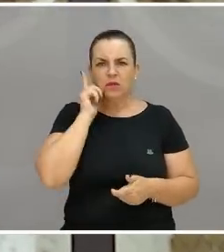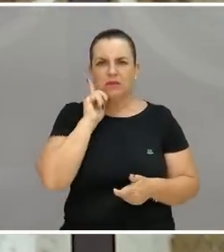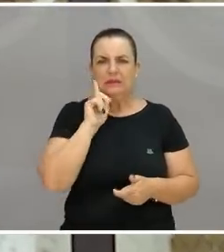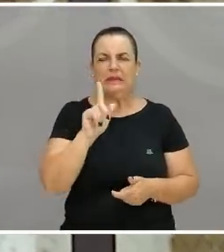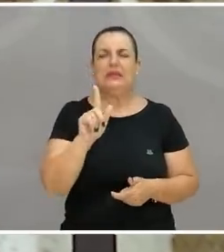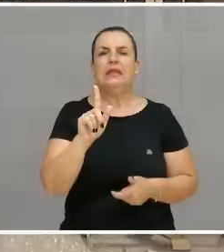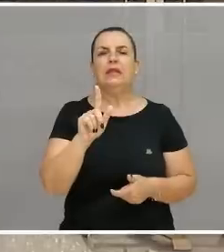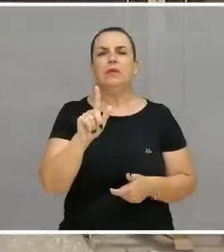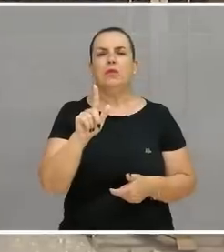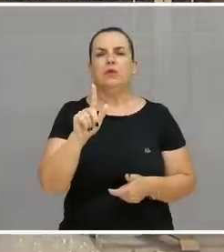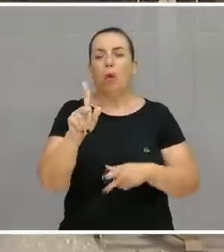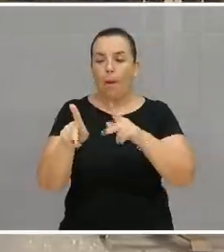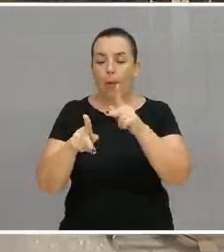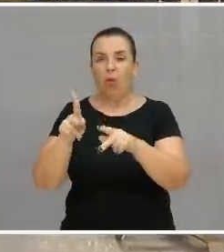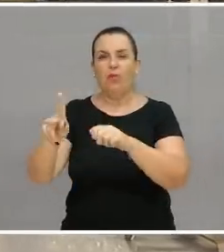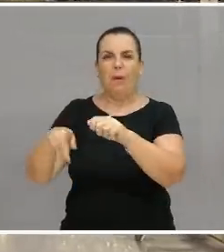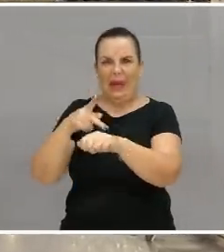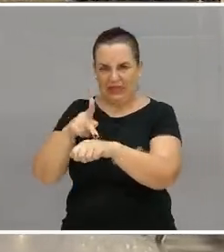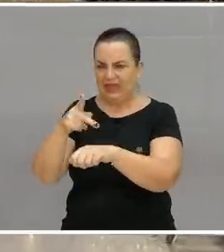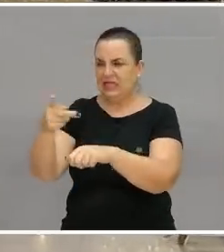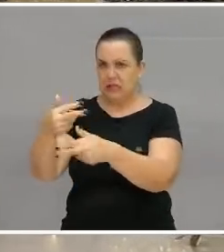econômico, do ponto de vista...